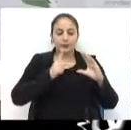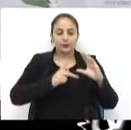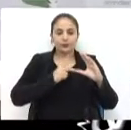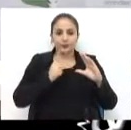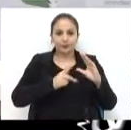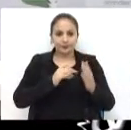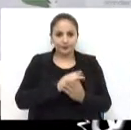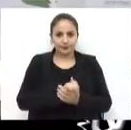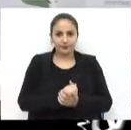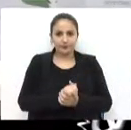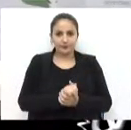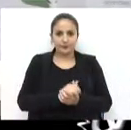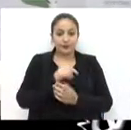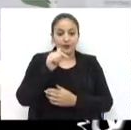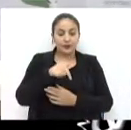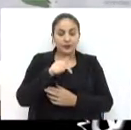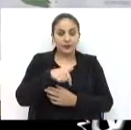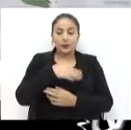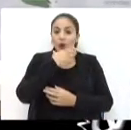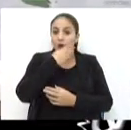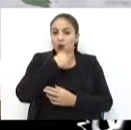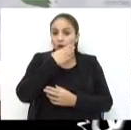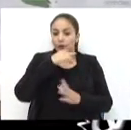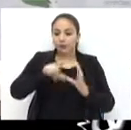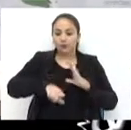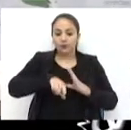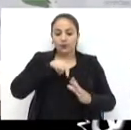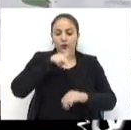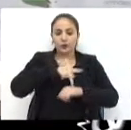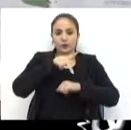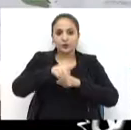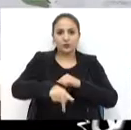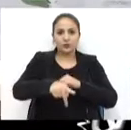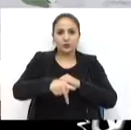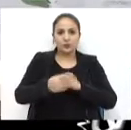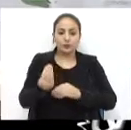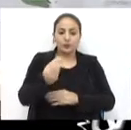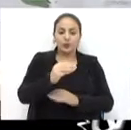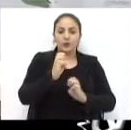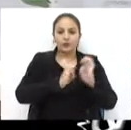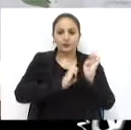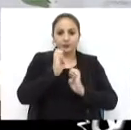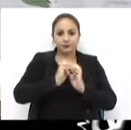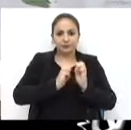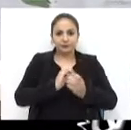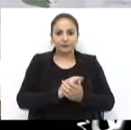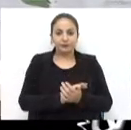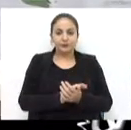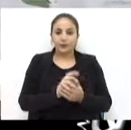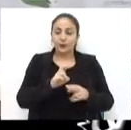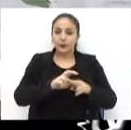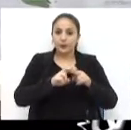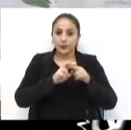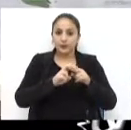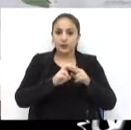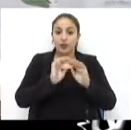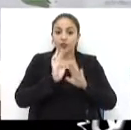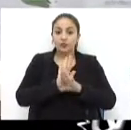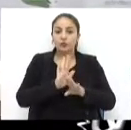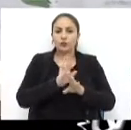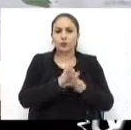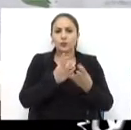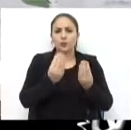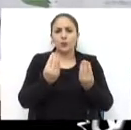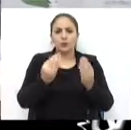Vereadores, para este homem que escolheu Passo Fundo para montar a sua empresa e que beneficia